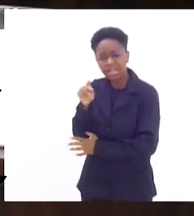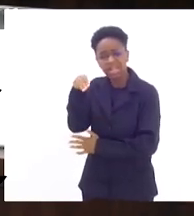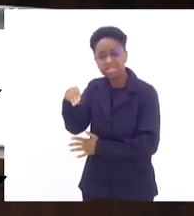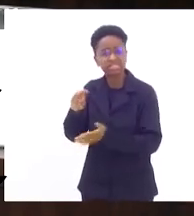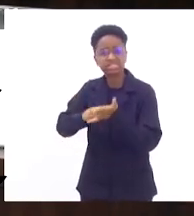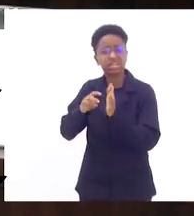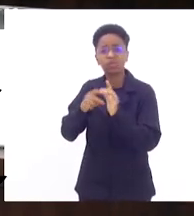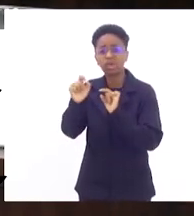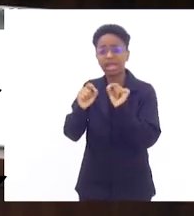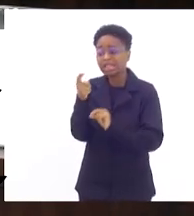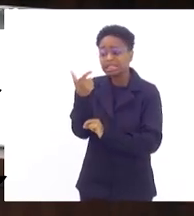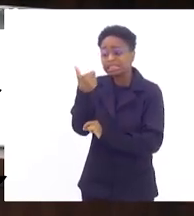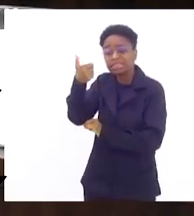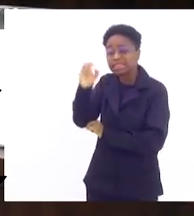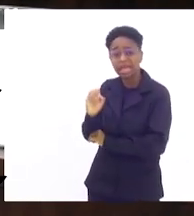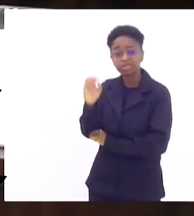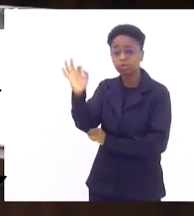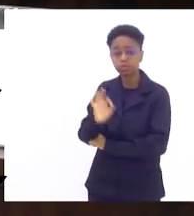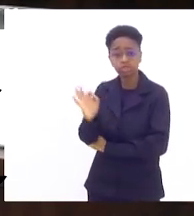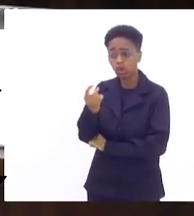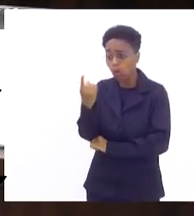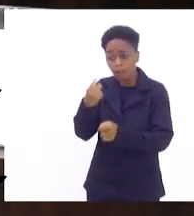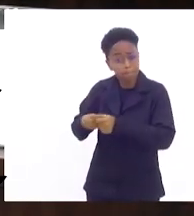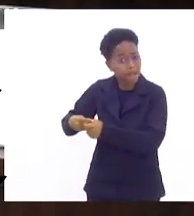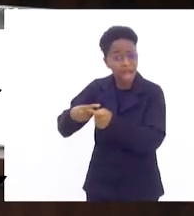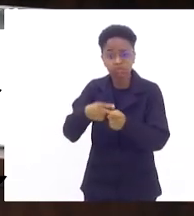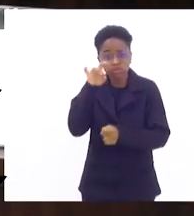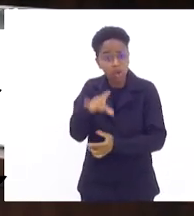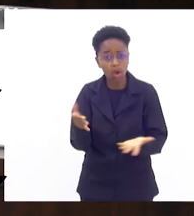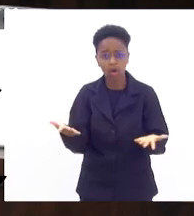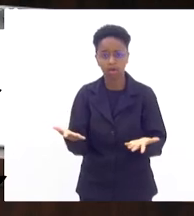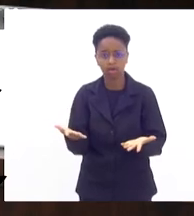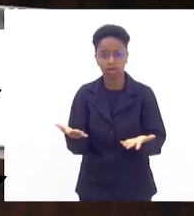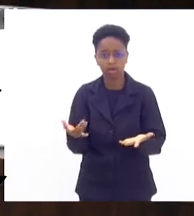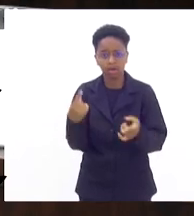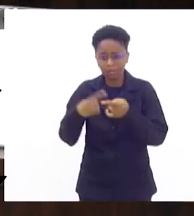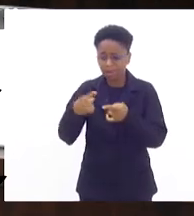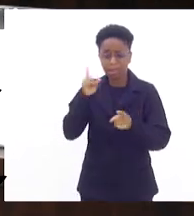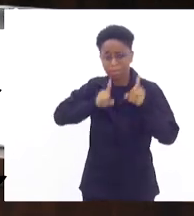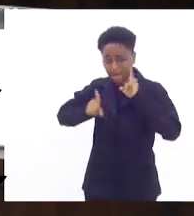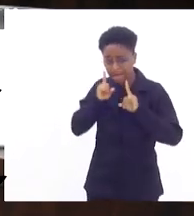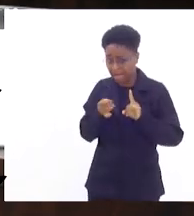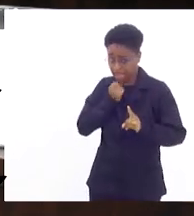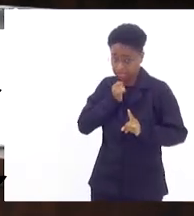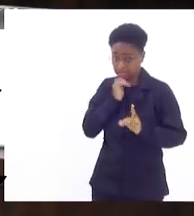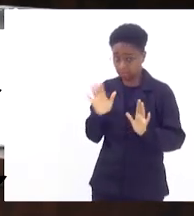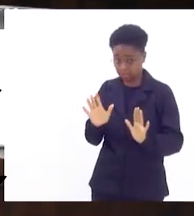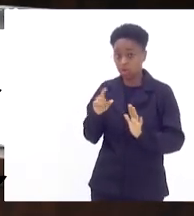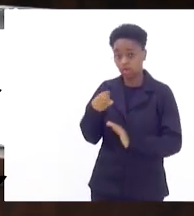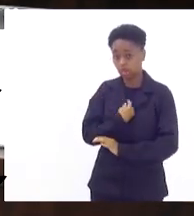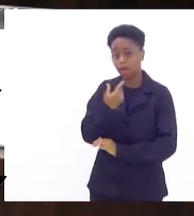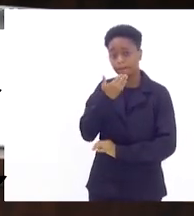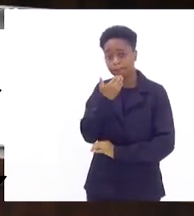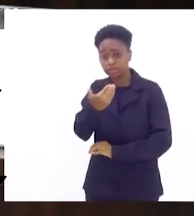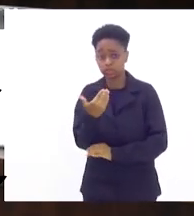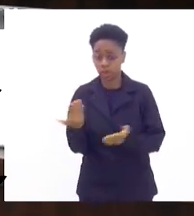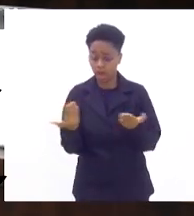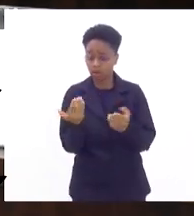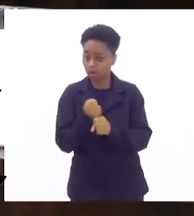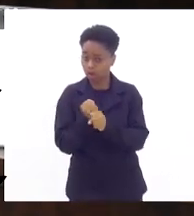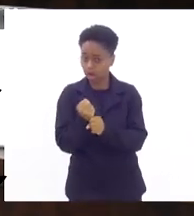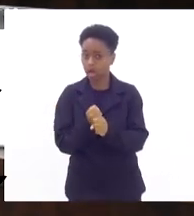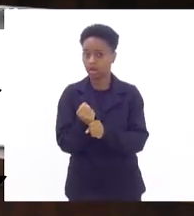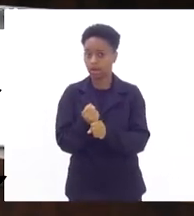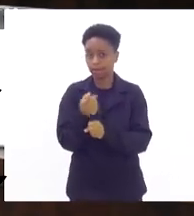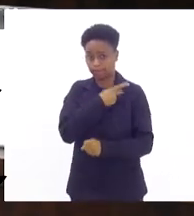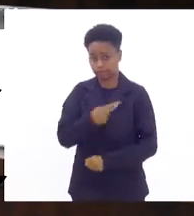fazer 10% de um desses bairros que a Lucinha citou. Porque só lá em Maricá, nós licitamos esse ano, a presidente da Cinema Rita,